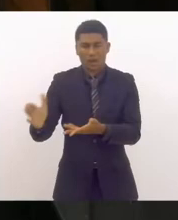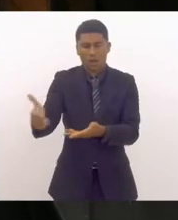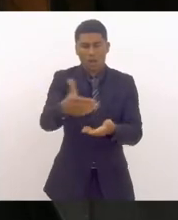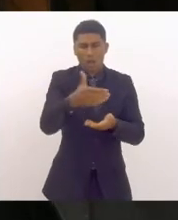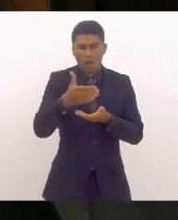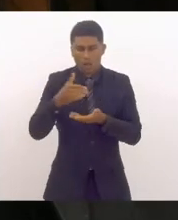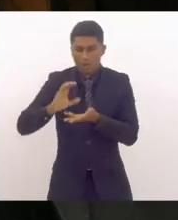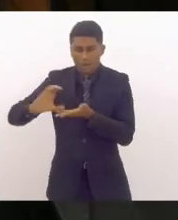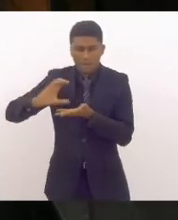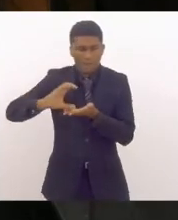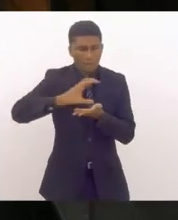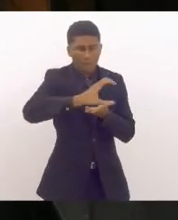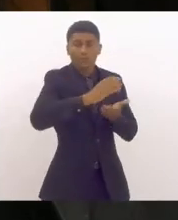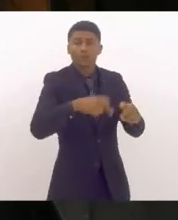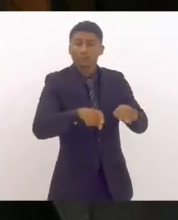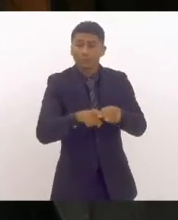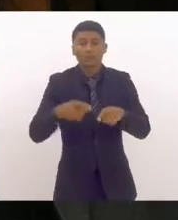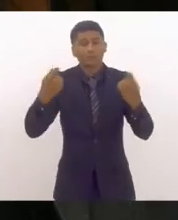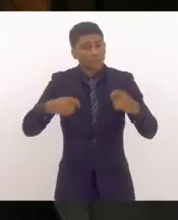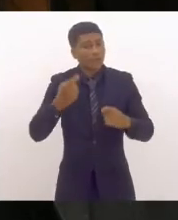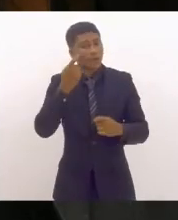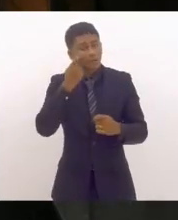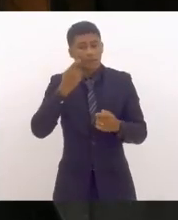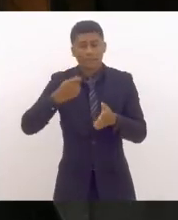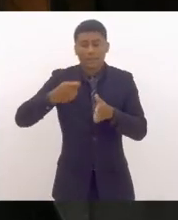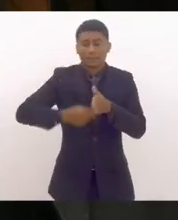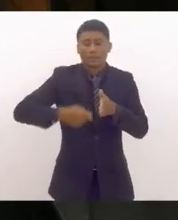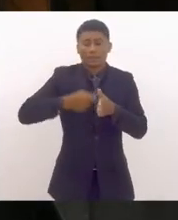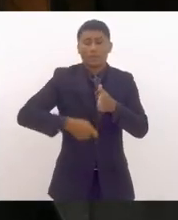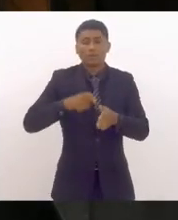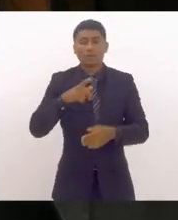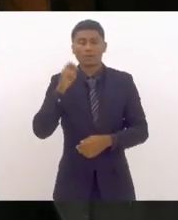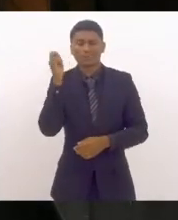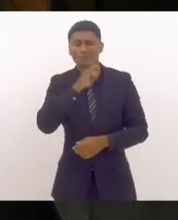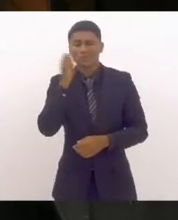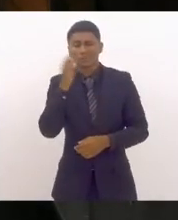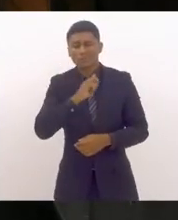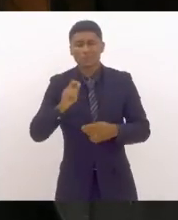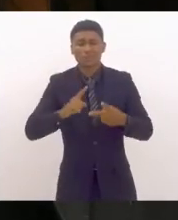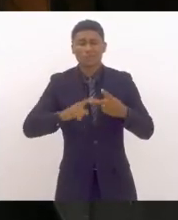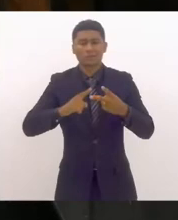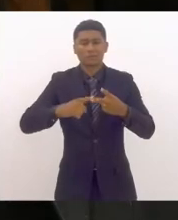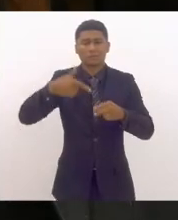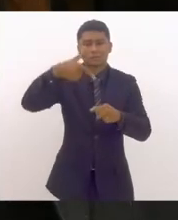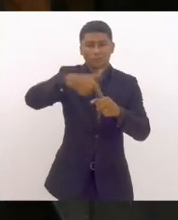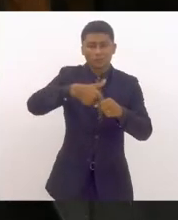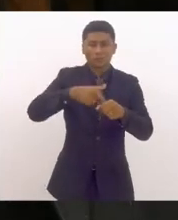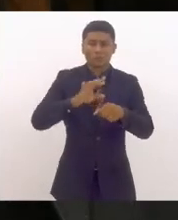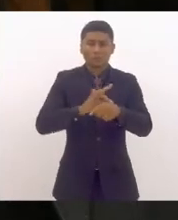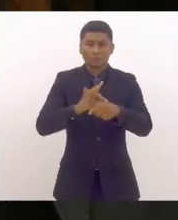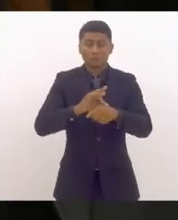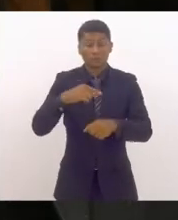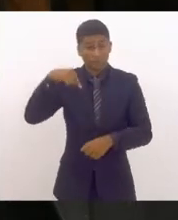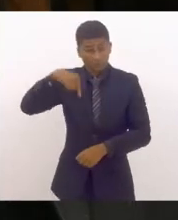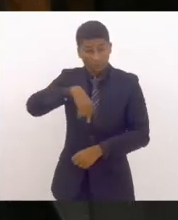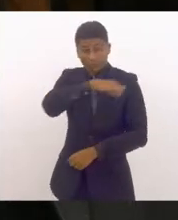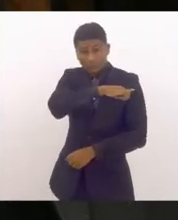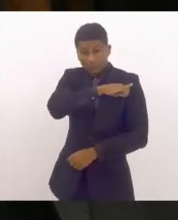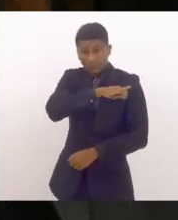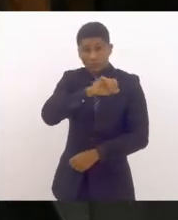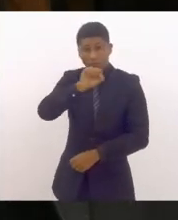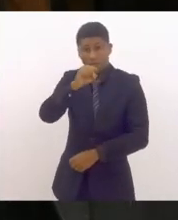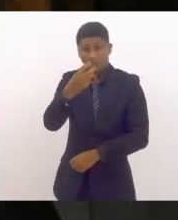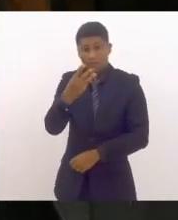da tributação da energia dos combustíveis o estado do Rio de Janeiro produz 83 por